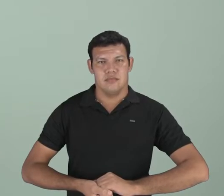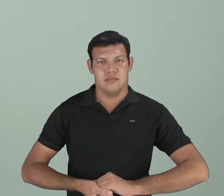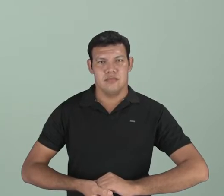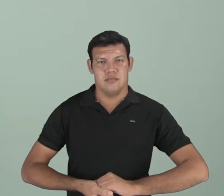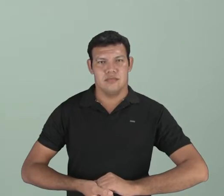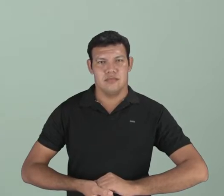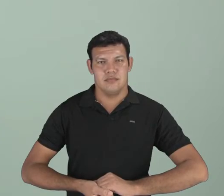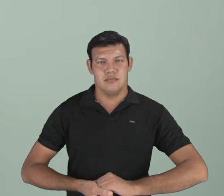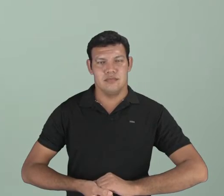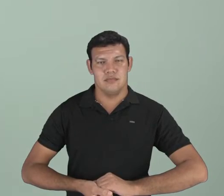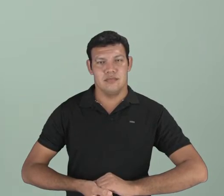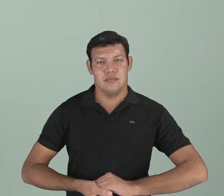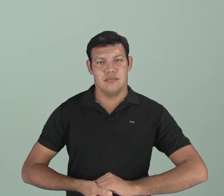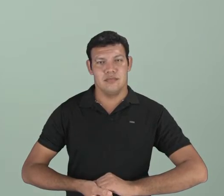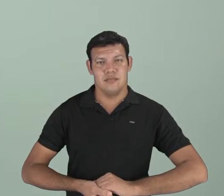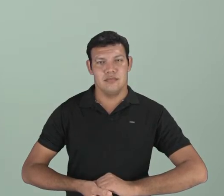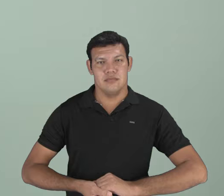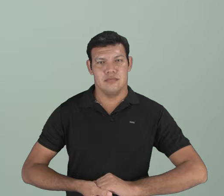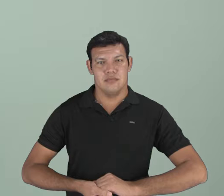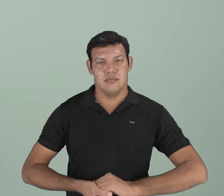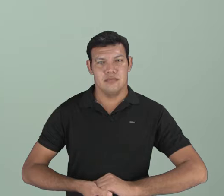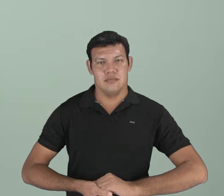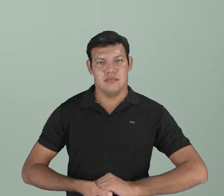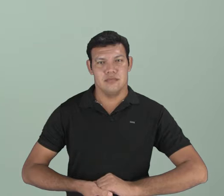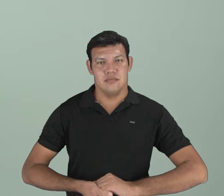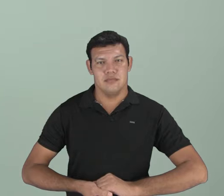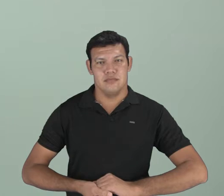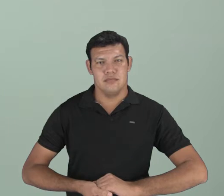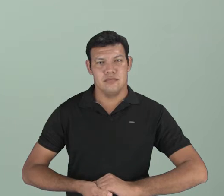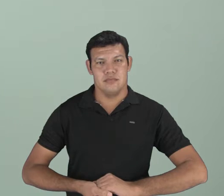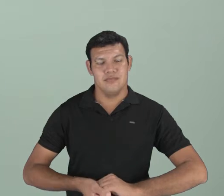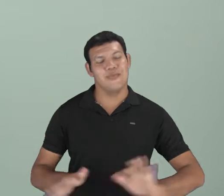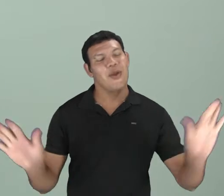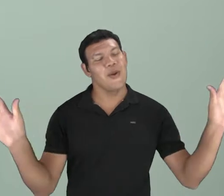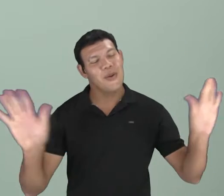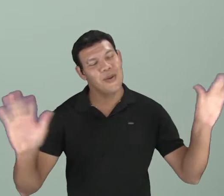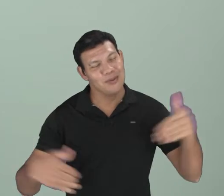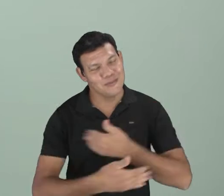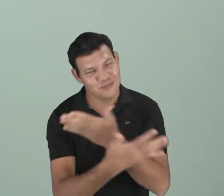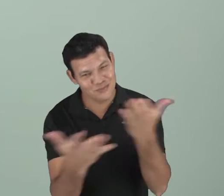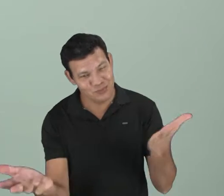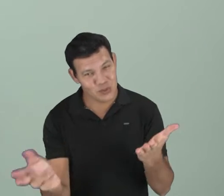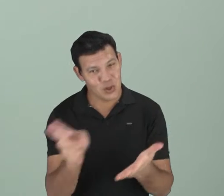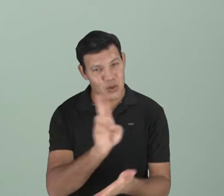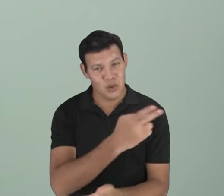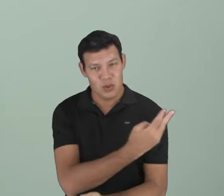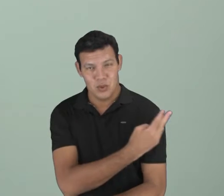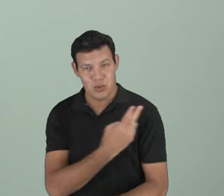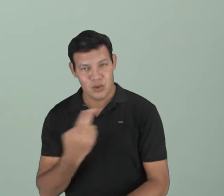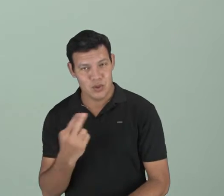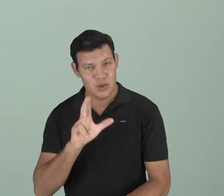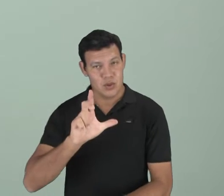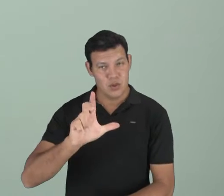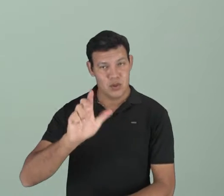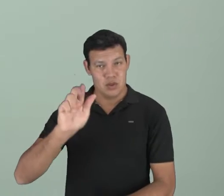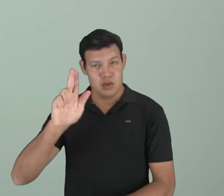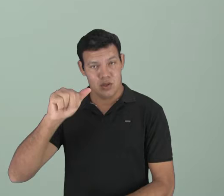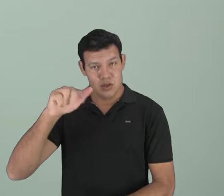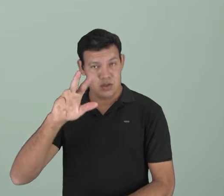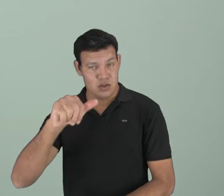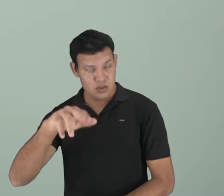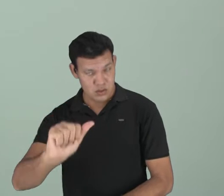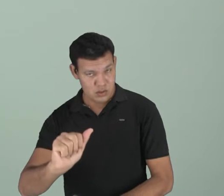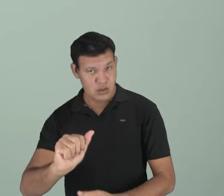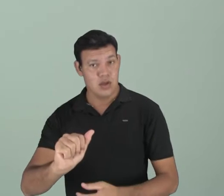o hi there My name is one mini speaker Oi gente meu nome é Luana sua professora de